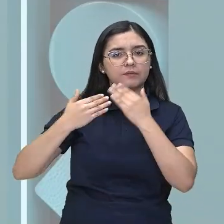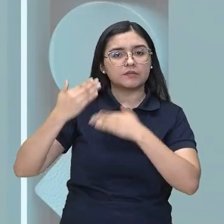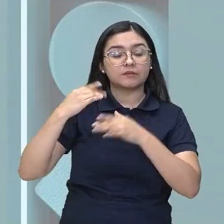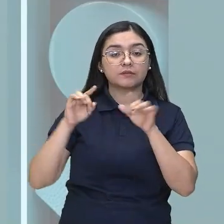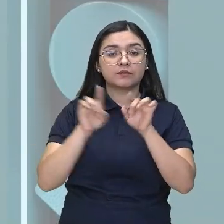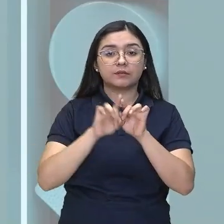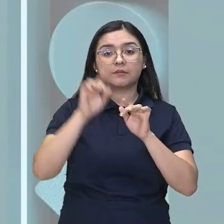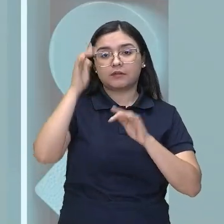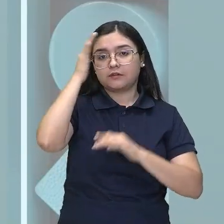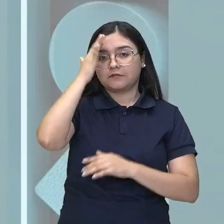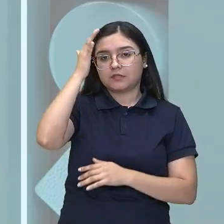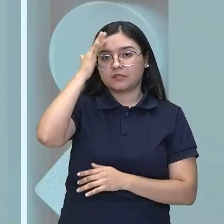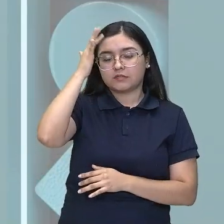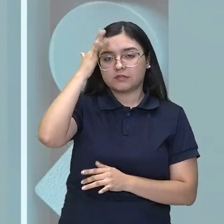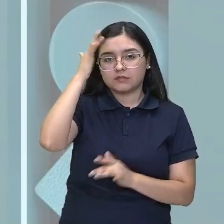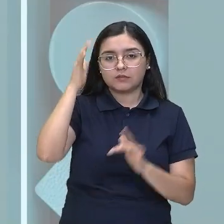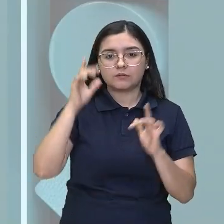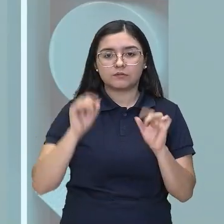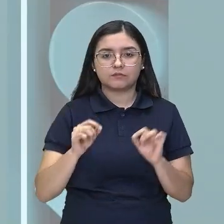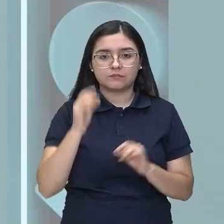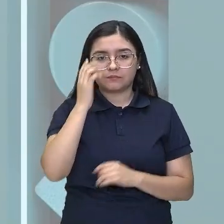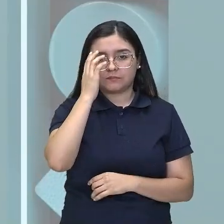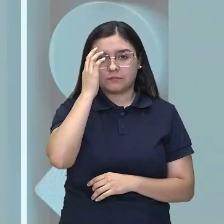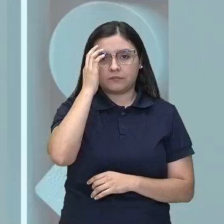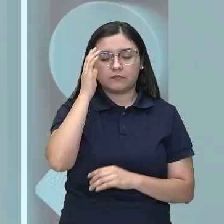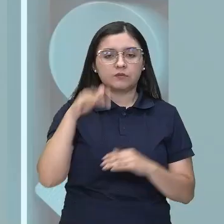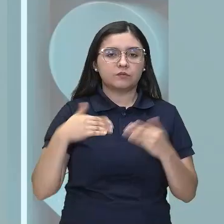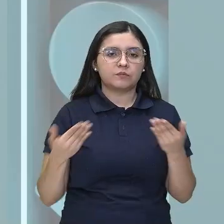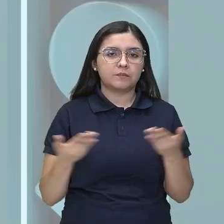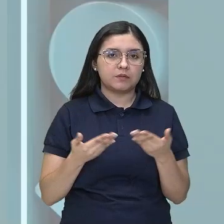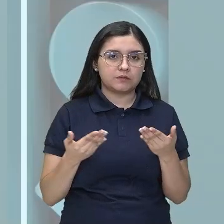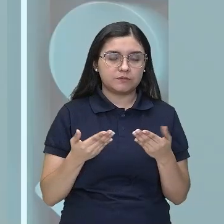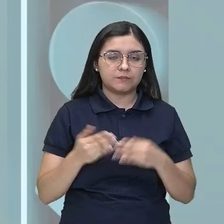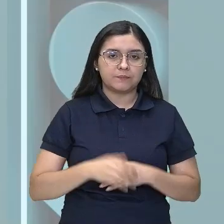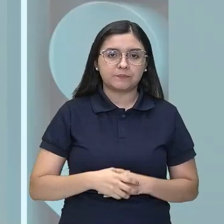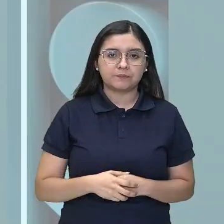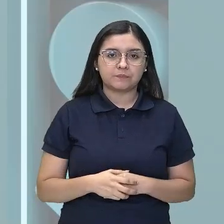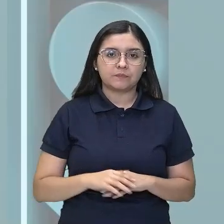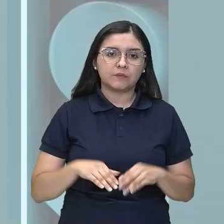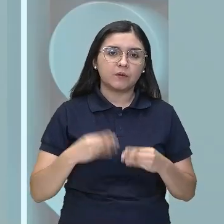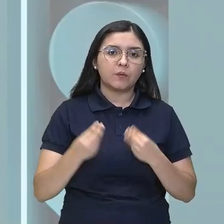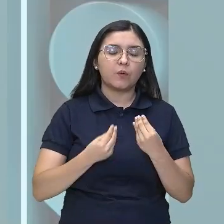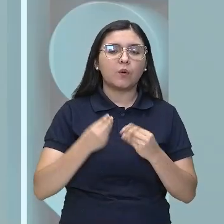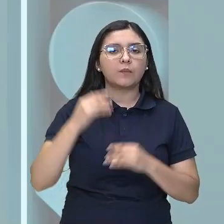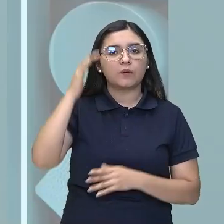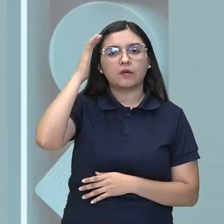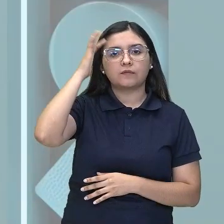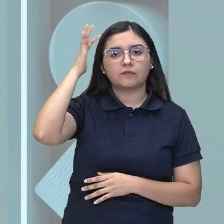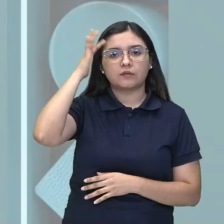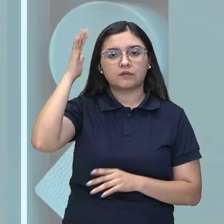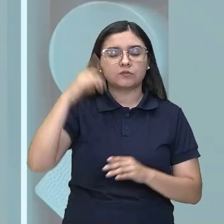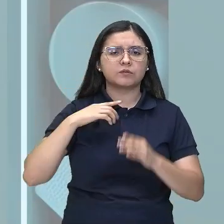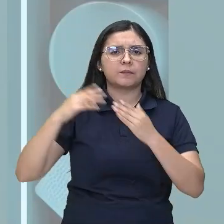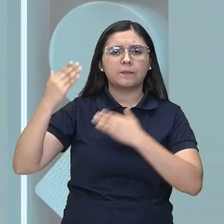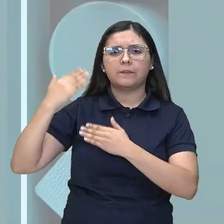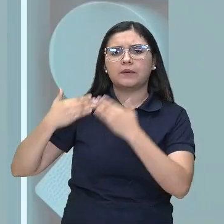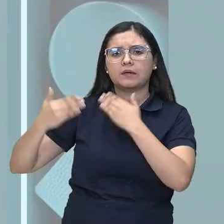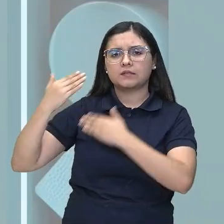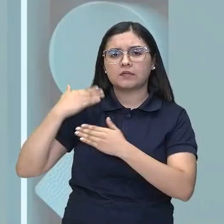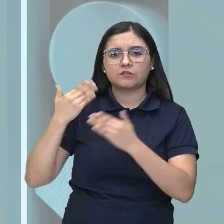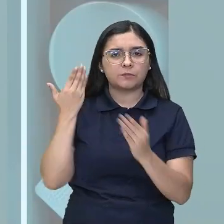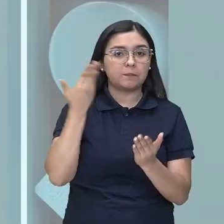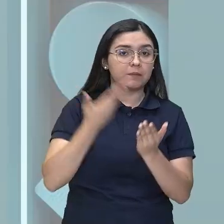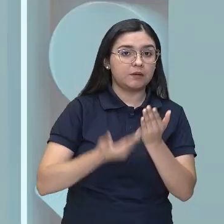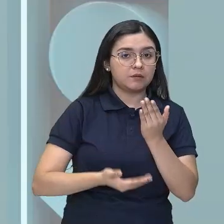sobre a reflexão já no futuro, no presente, né? No nosso presente, como eu reflito sobre esse passado, sobre o que se perdeu,